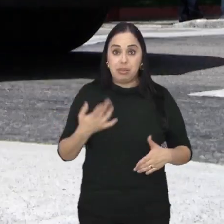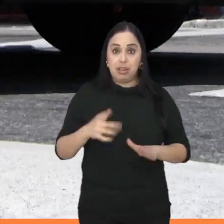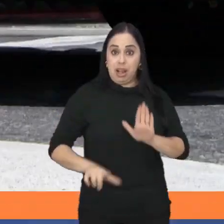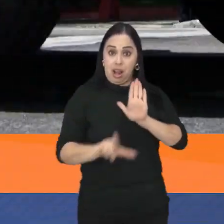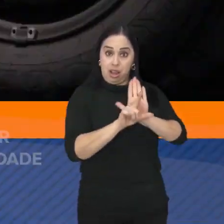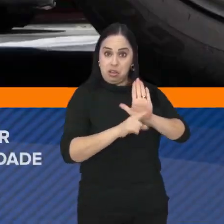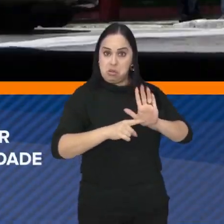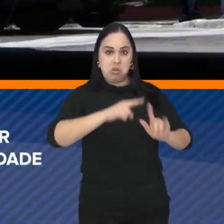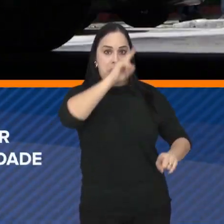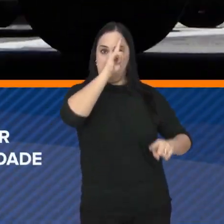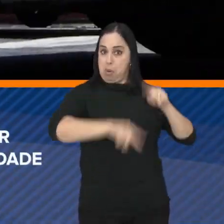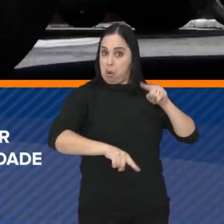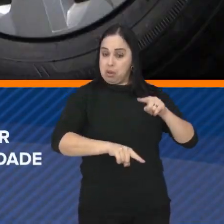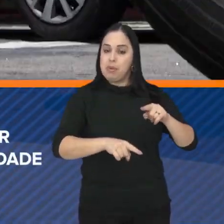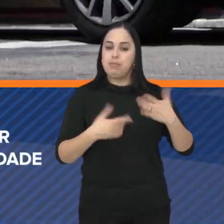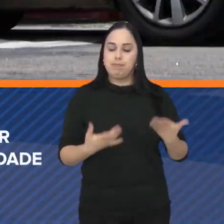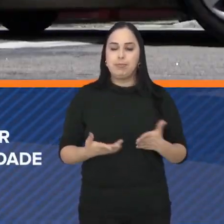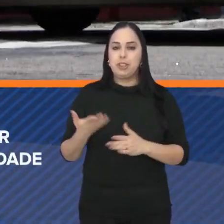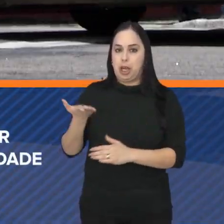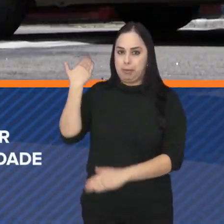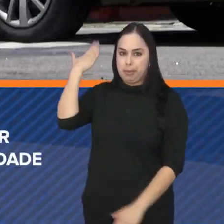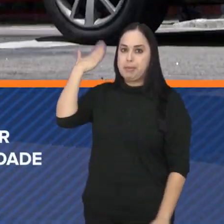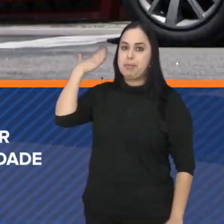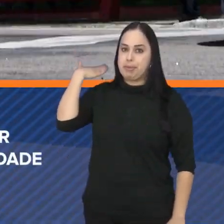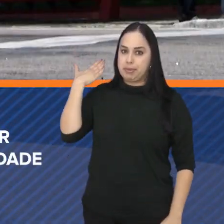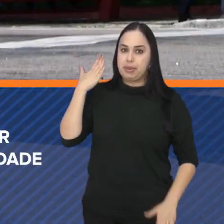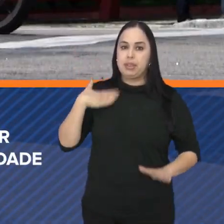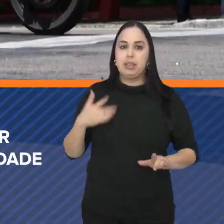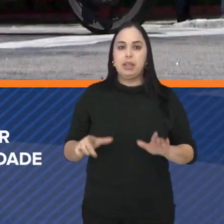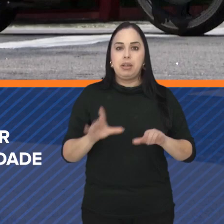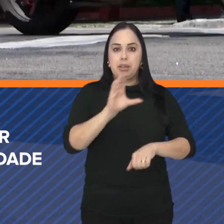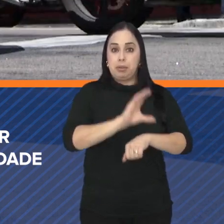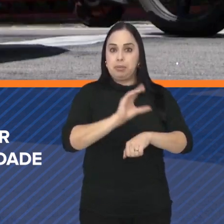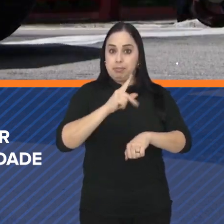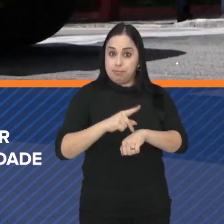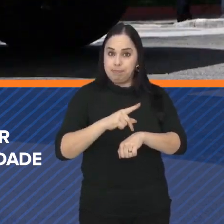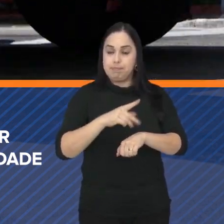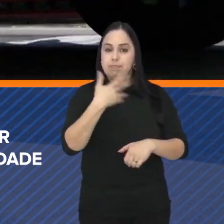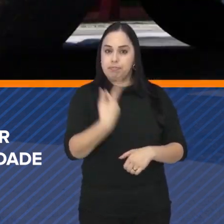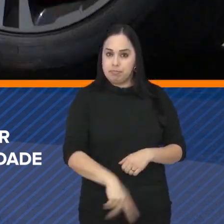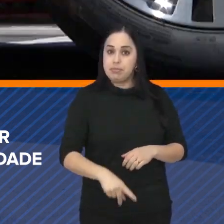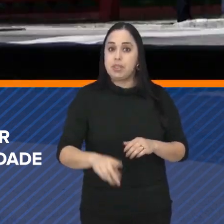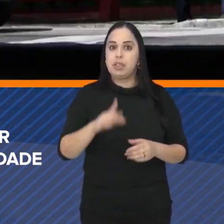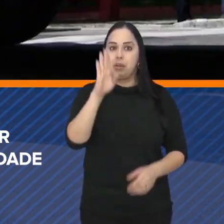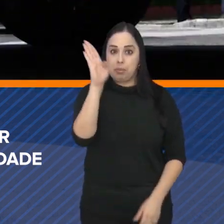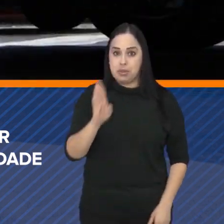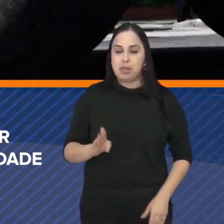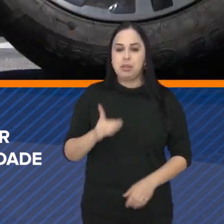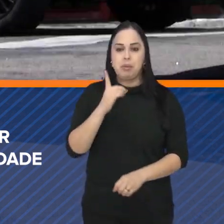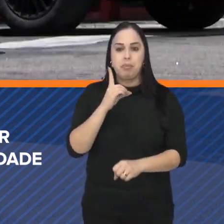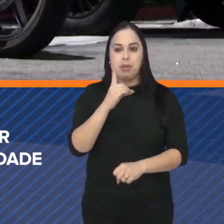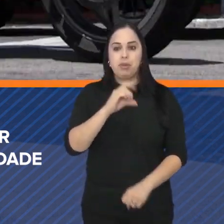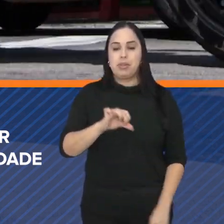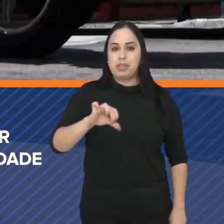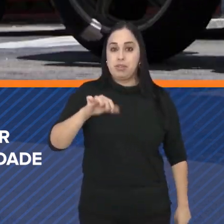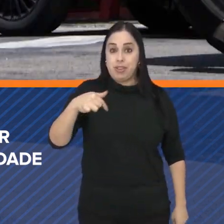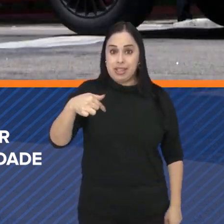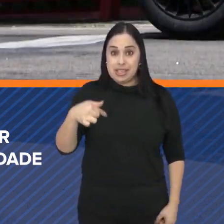realmente. A lei que proíbe o uso do celular ao volante já é antiga. Faz parte do Código de Trânsito Brasileiro, instituído